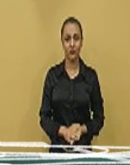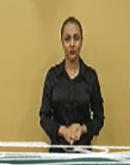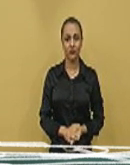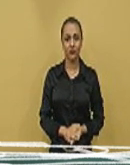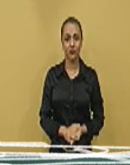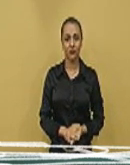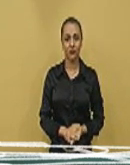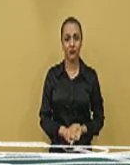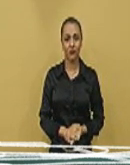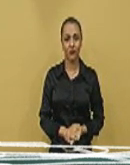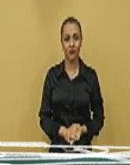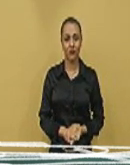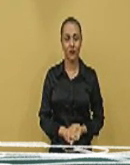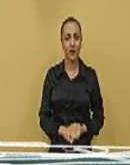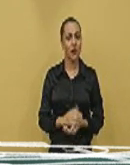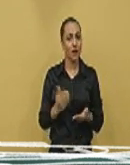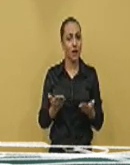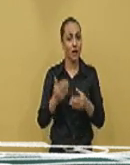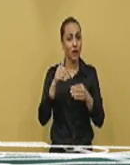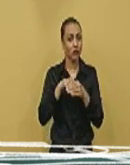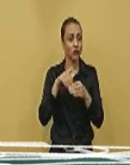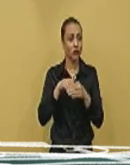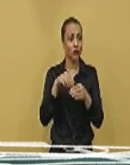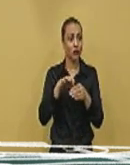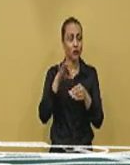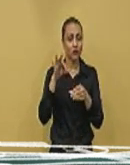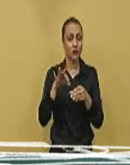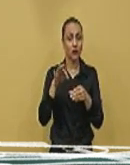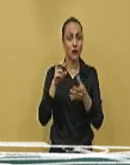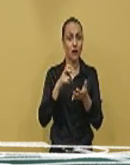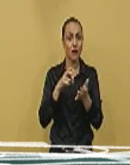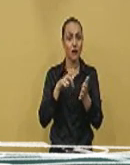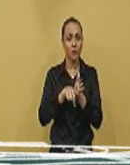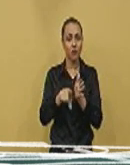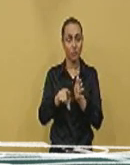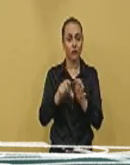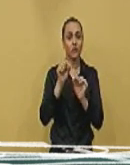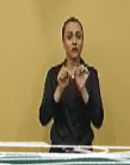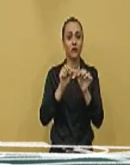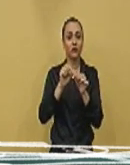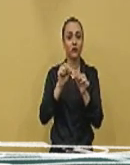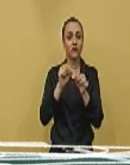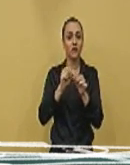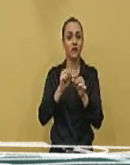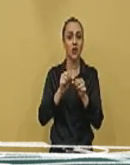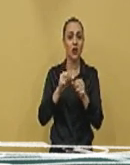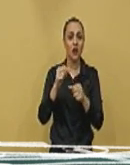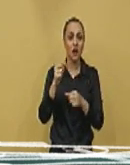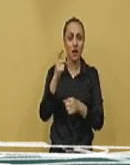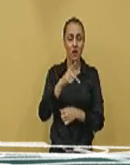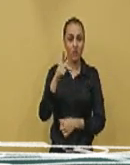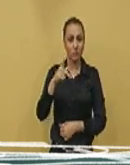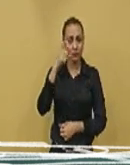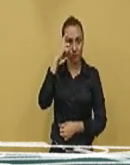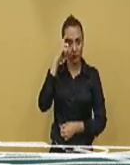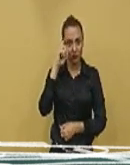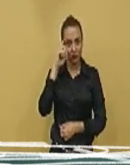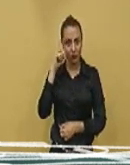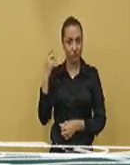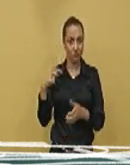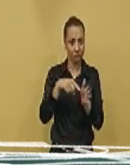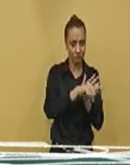Na sequência do sorteio, então, quem faz a pergunta é a professora Eliane, necessariamente ao professor Joelson. A senhora tem um minuto.